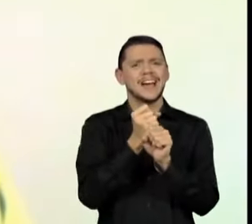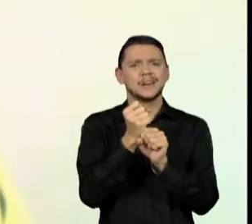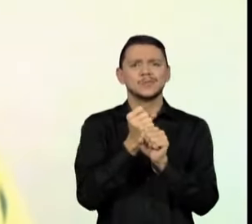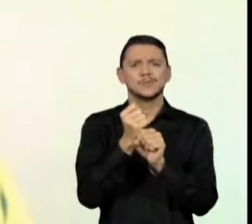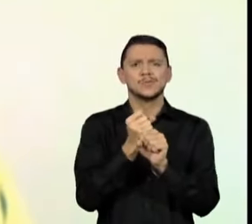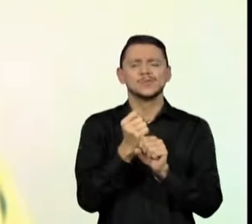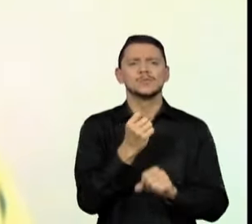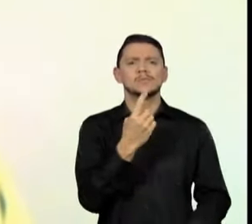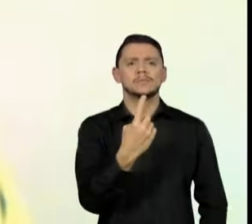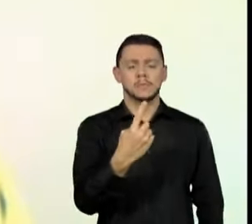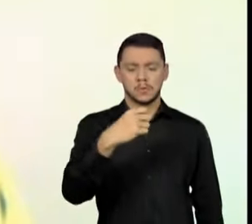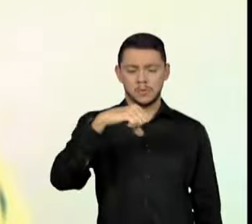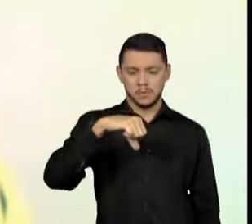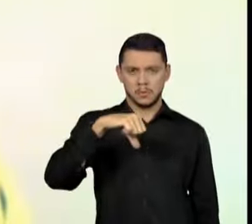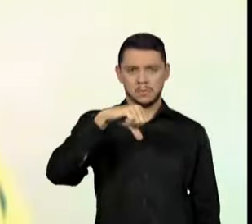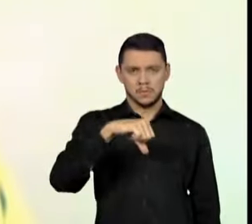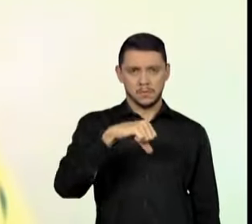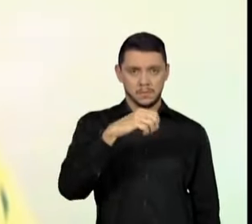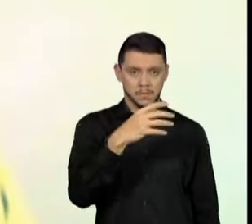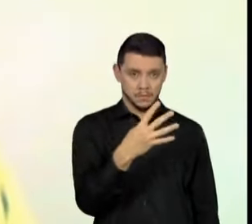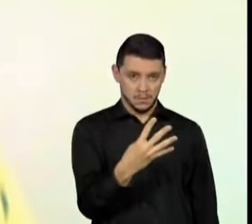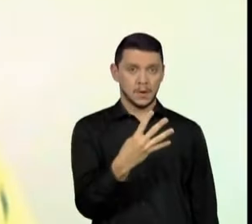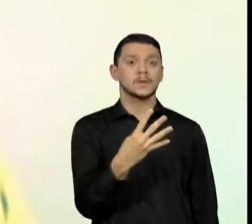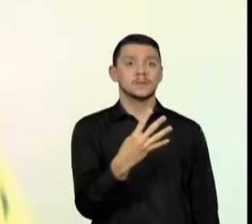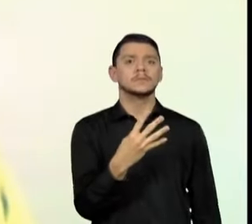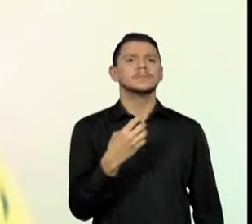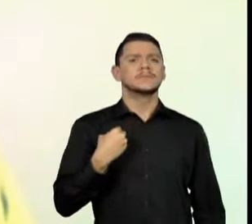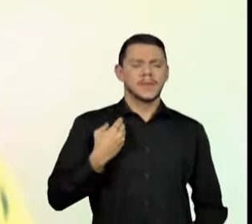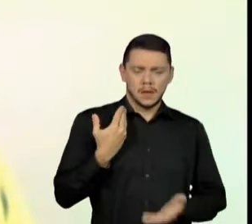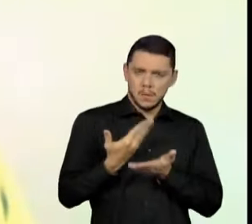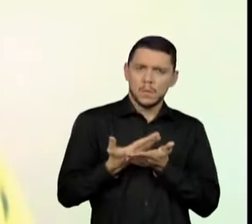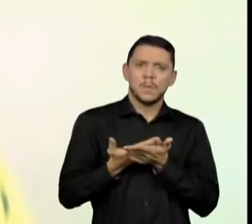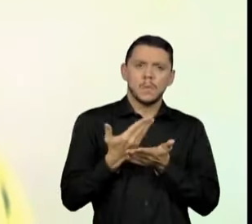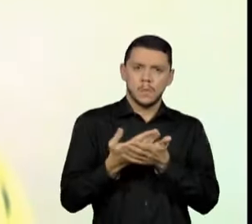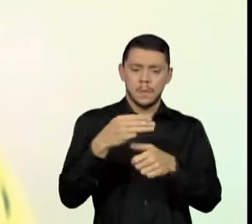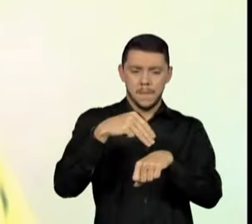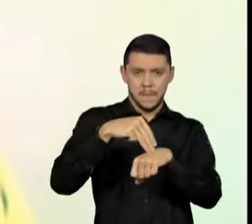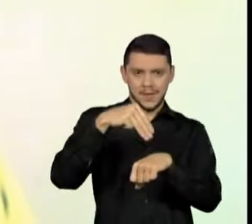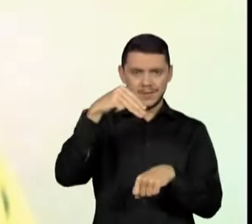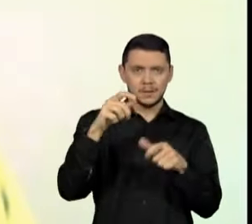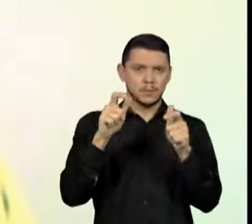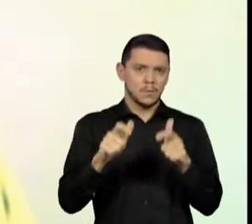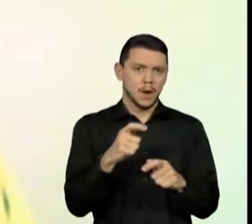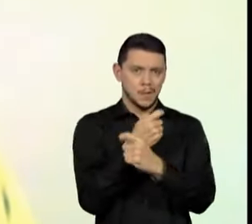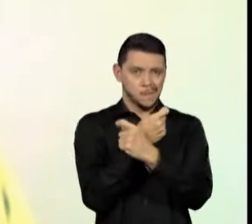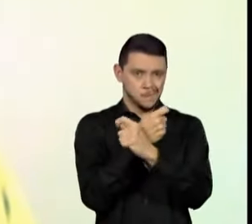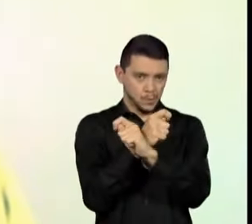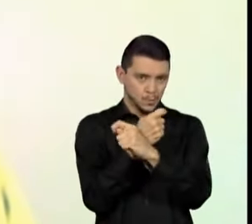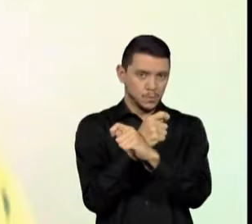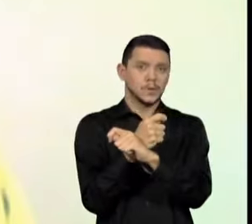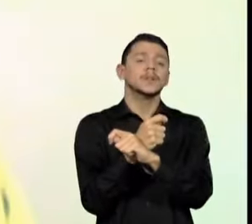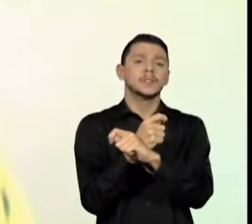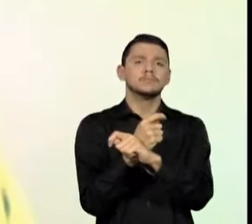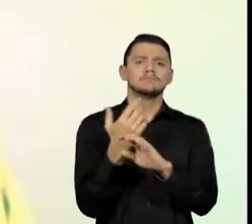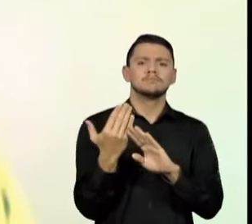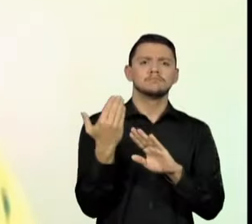94, foi em 94, eu estava ainda no mestrado na PUC, teve um seminário